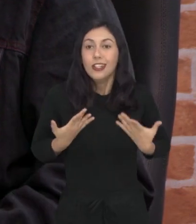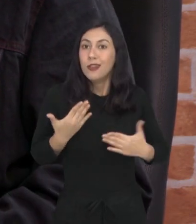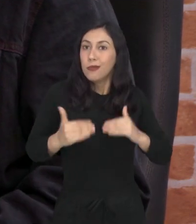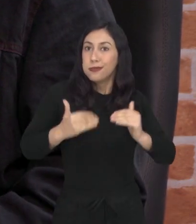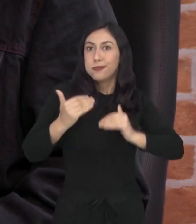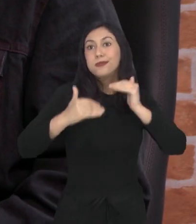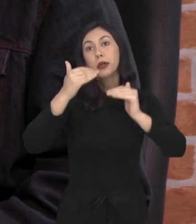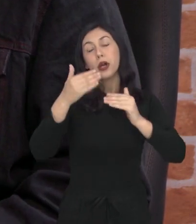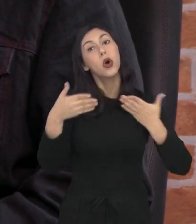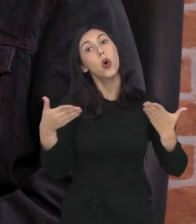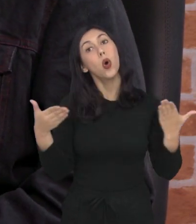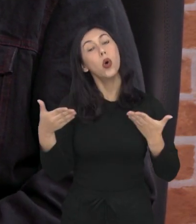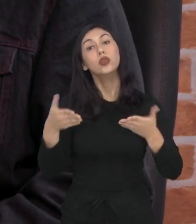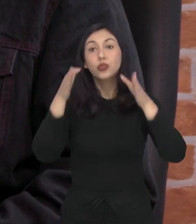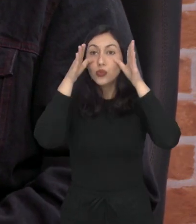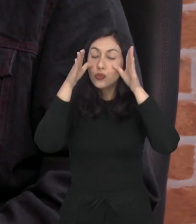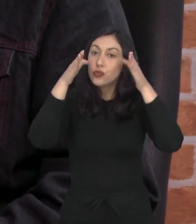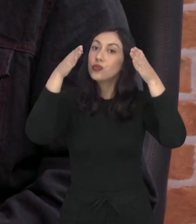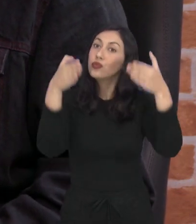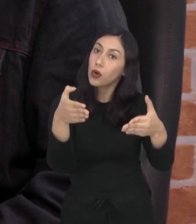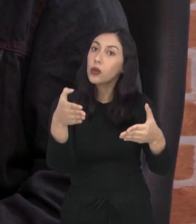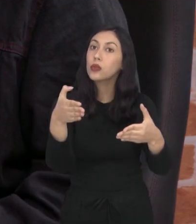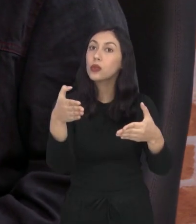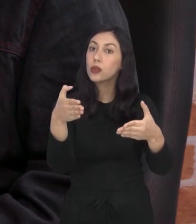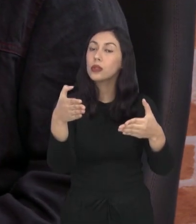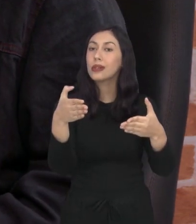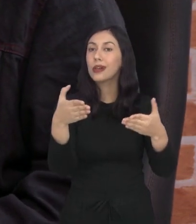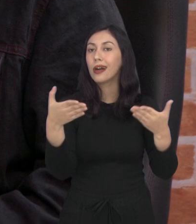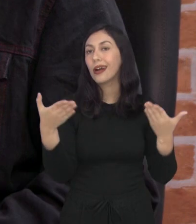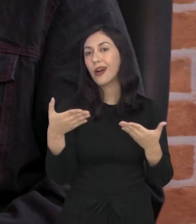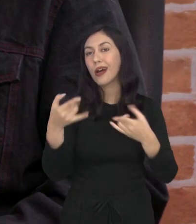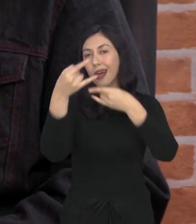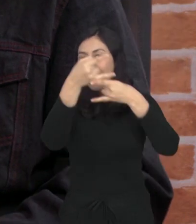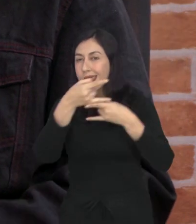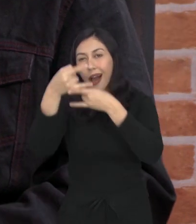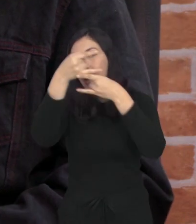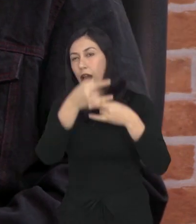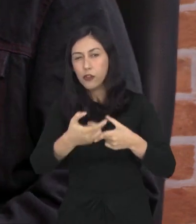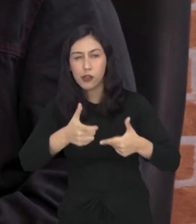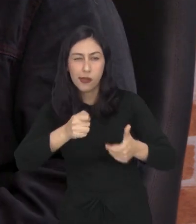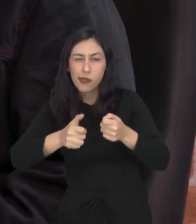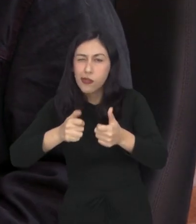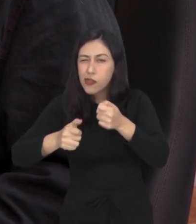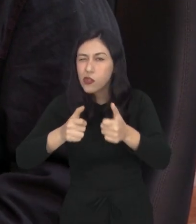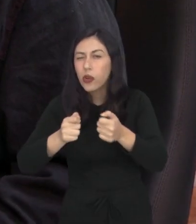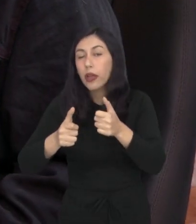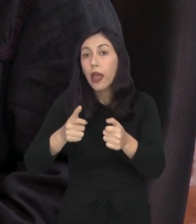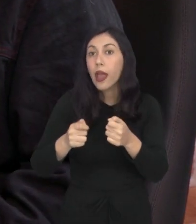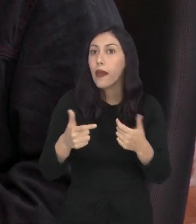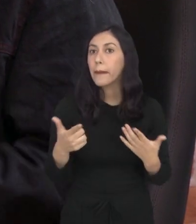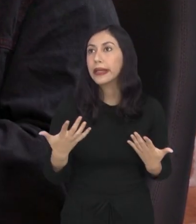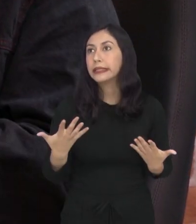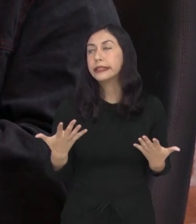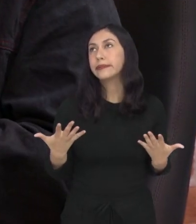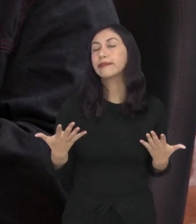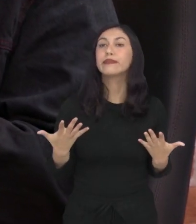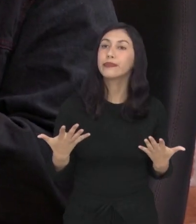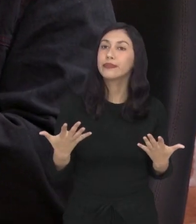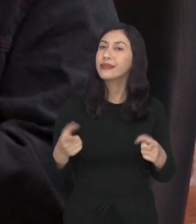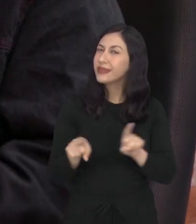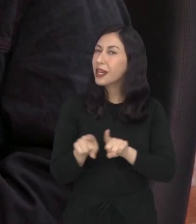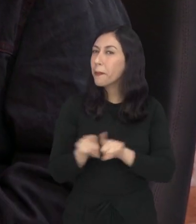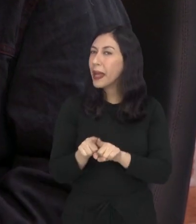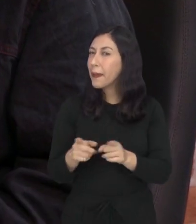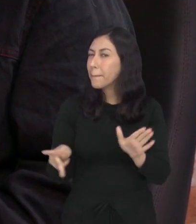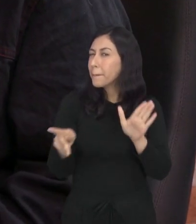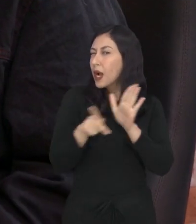vez mais desenvolvendo. E aí, hoje, o grande foco que eu tenho colocado, né, tem sido as lives, que é o videogame, que é uma